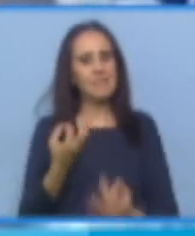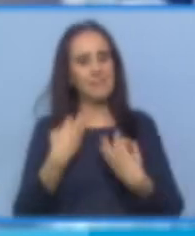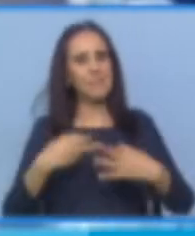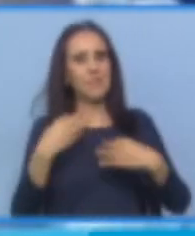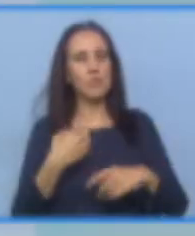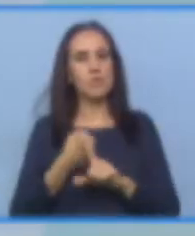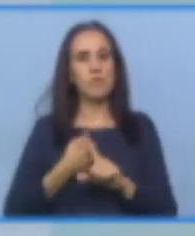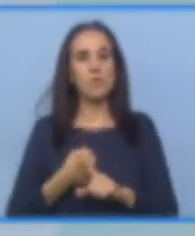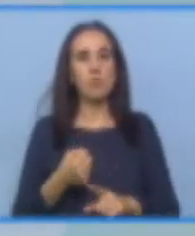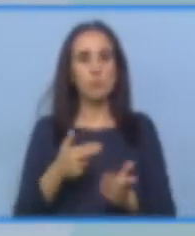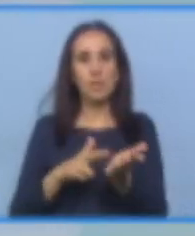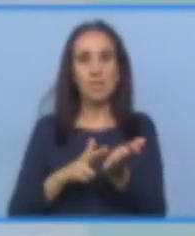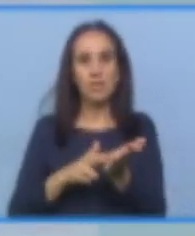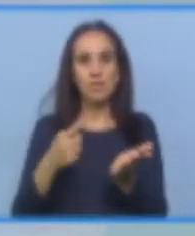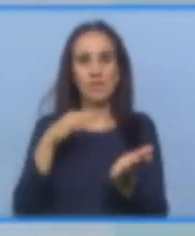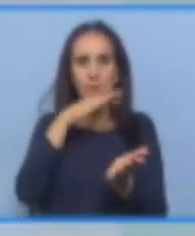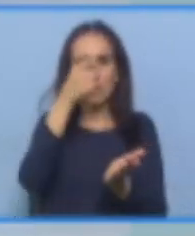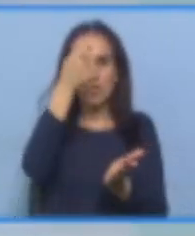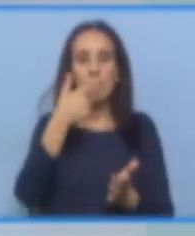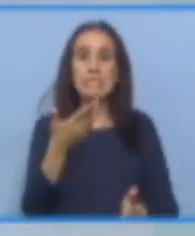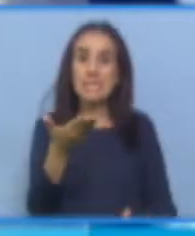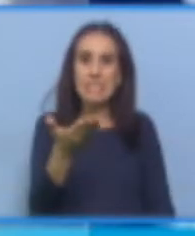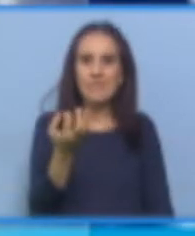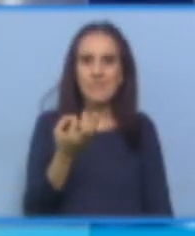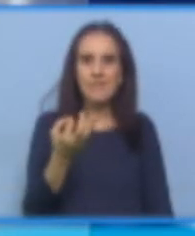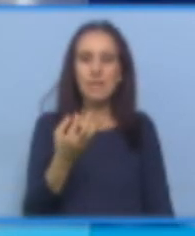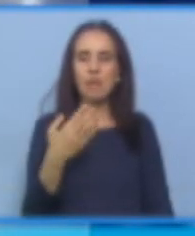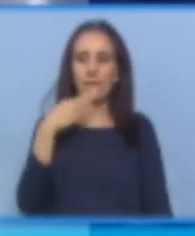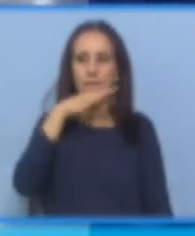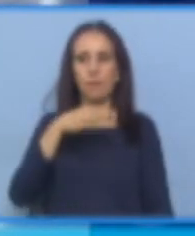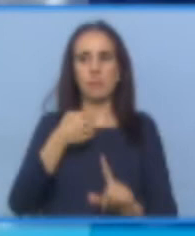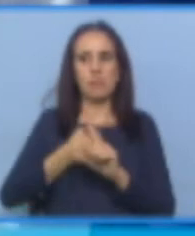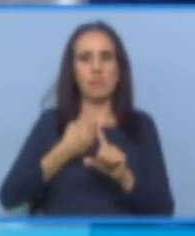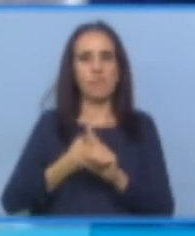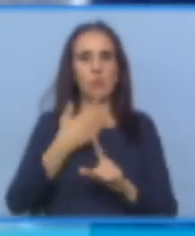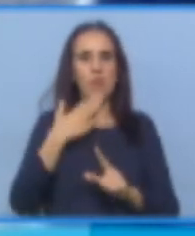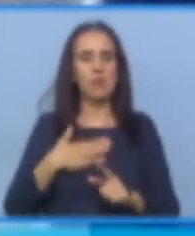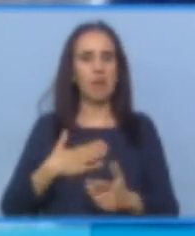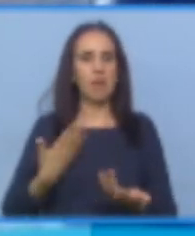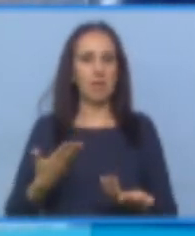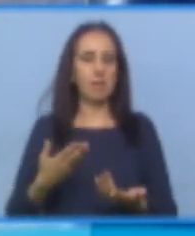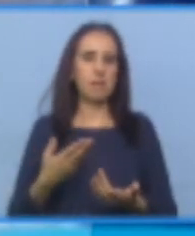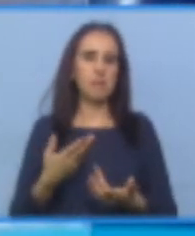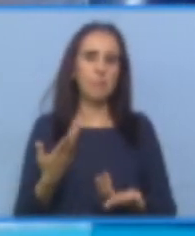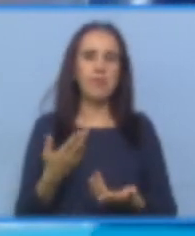naquela história da família. Exatamente, no desafio que é ser família, na relação dos cônjuges com os